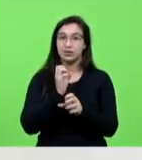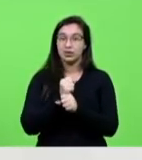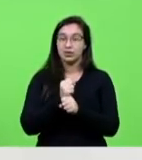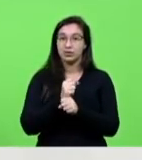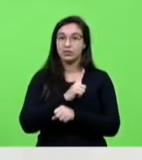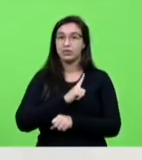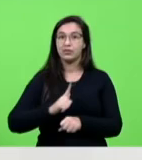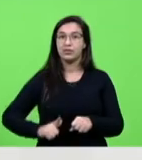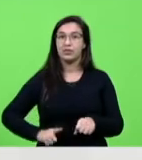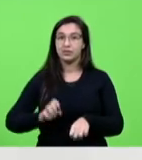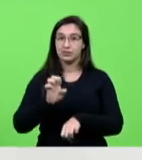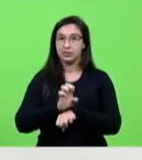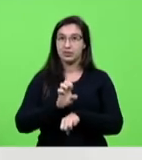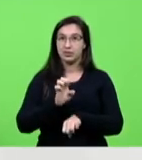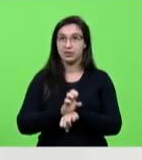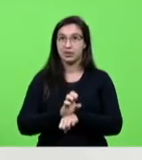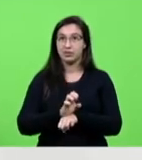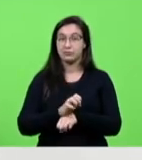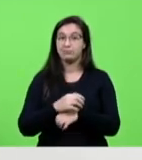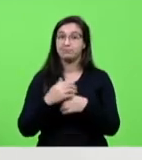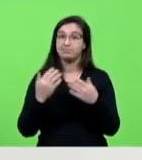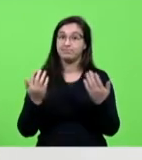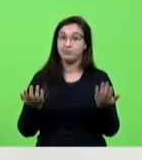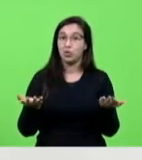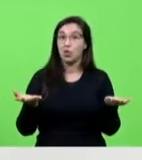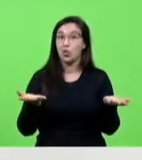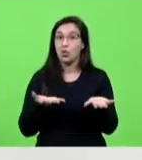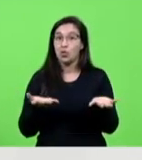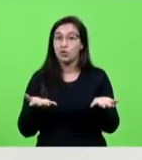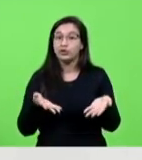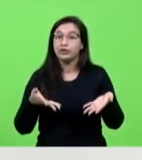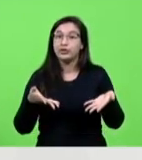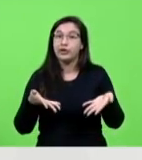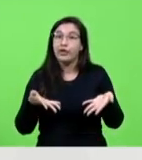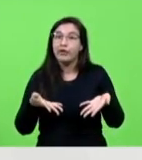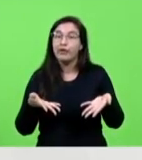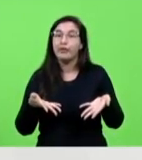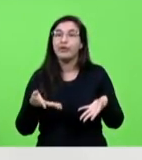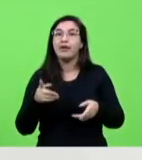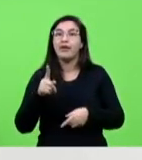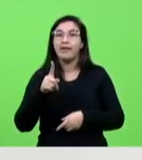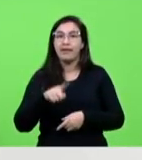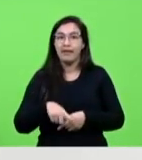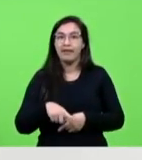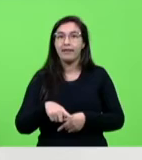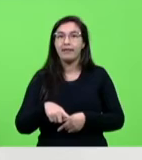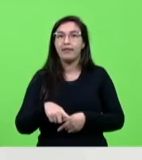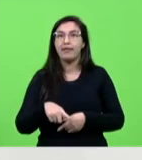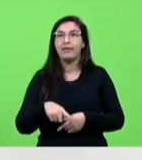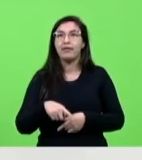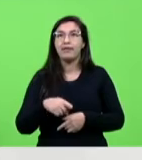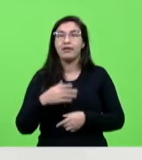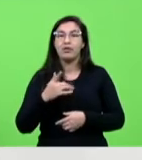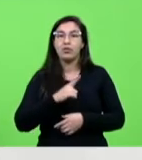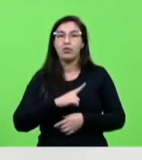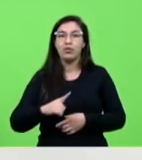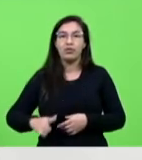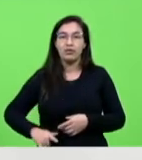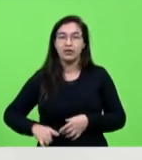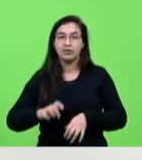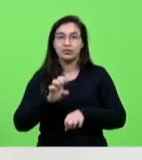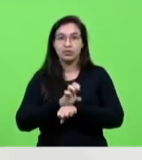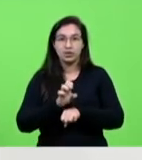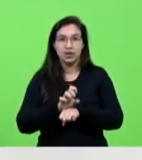Estado. Coincidentemente, hoje, nesse momento, está havendo uma prestação de contas do governo do Estado